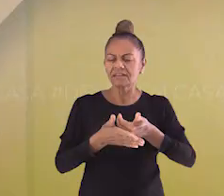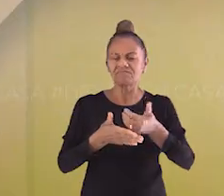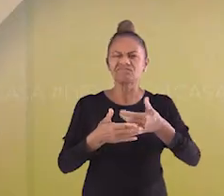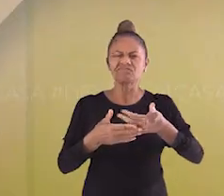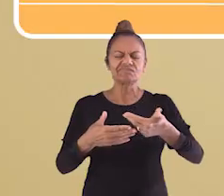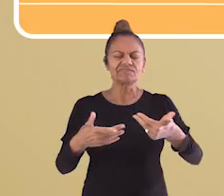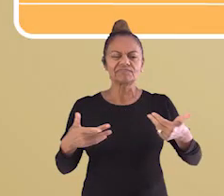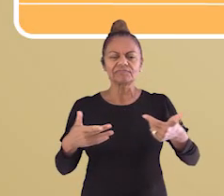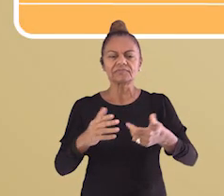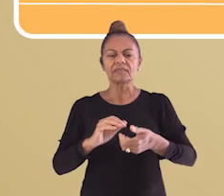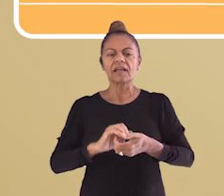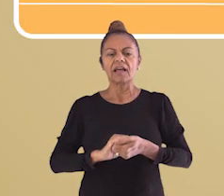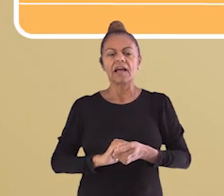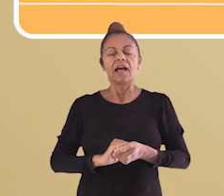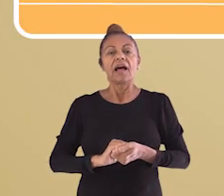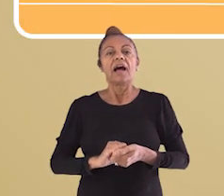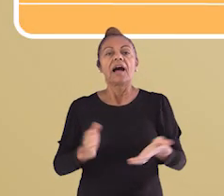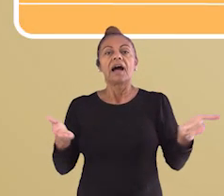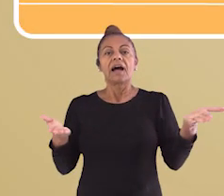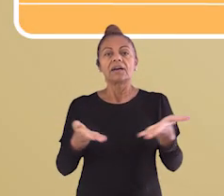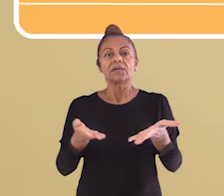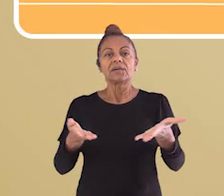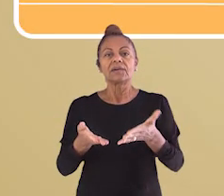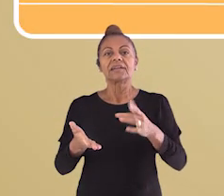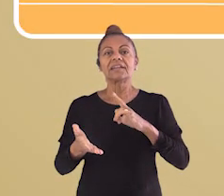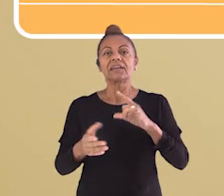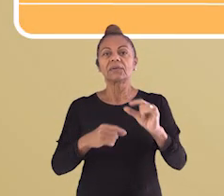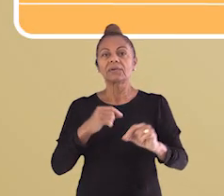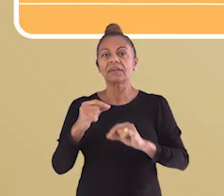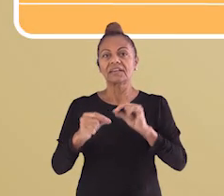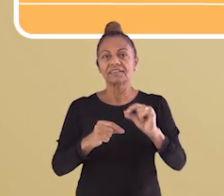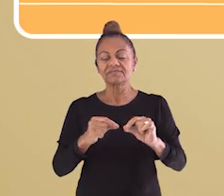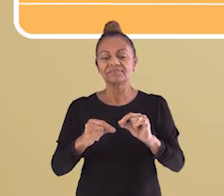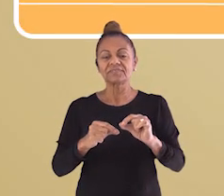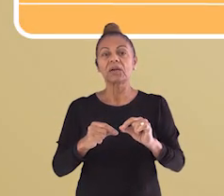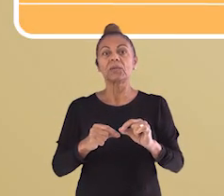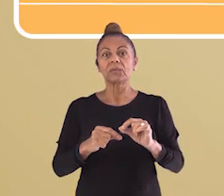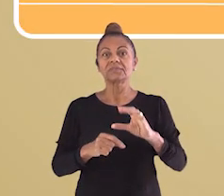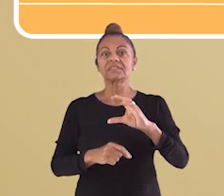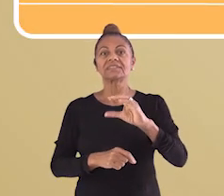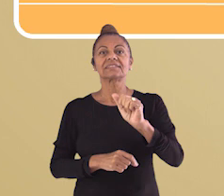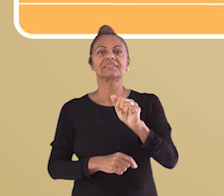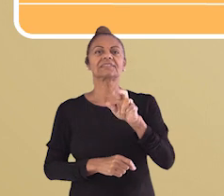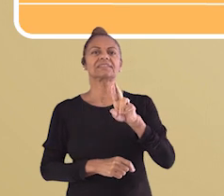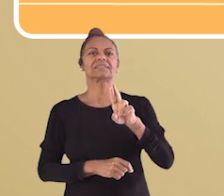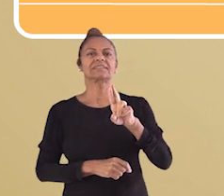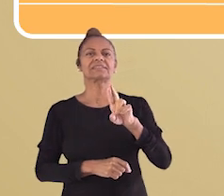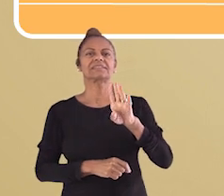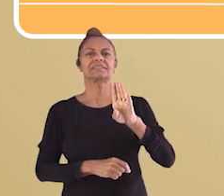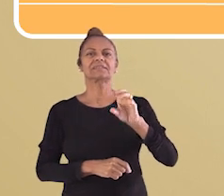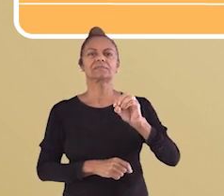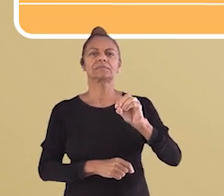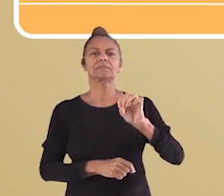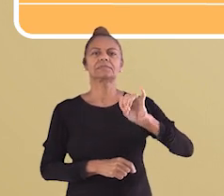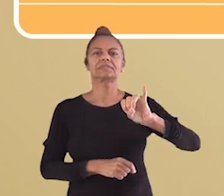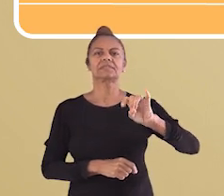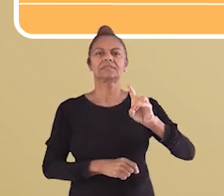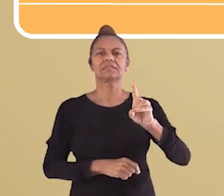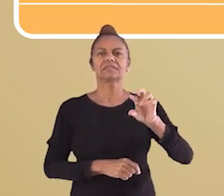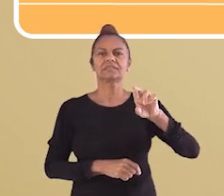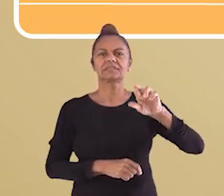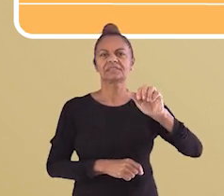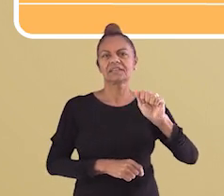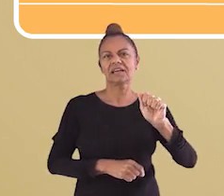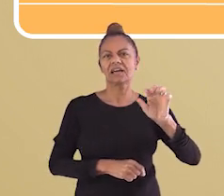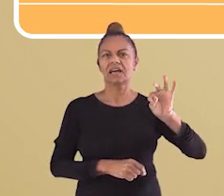etc. E também temos agora os carboidratos. Partindo para eles, a gente pode dizer o seguinte: eles são o combustível